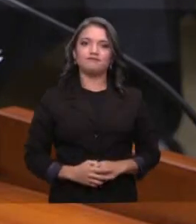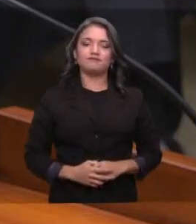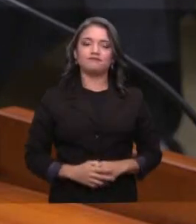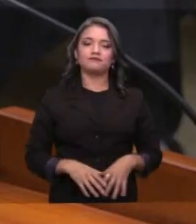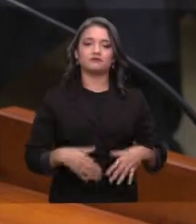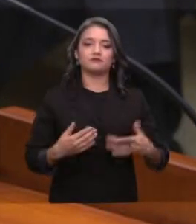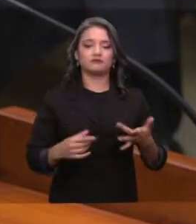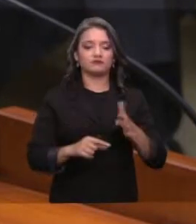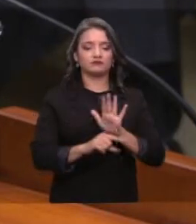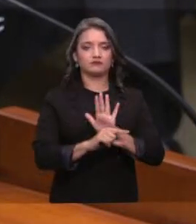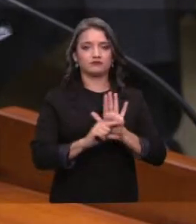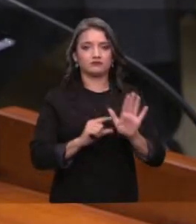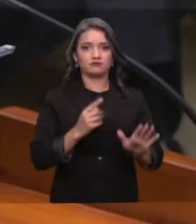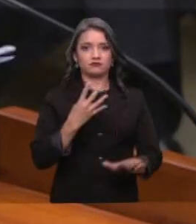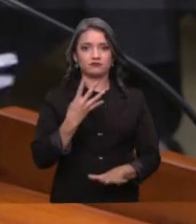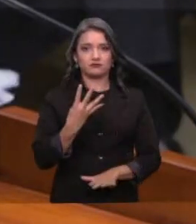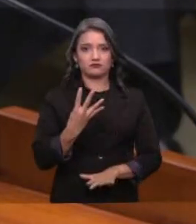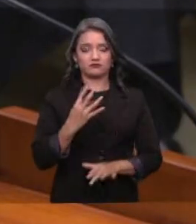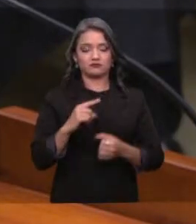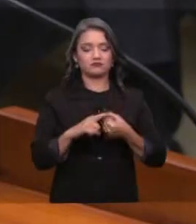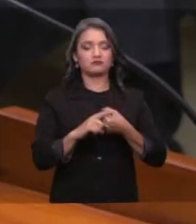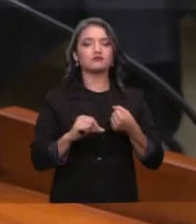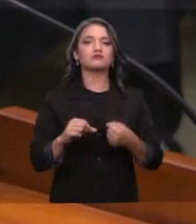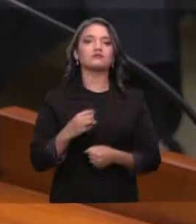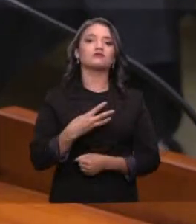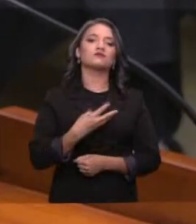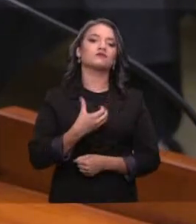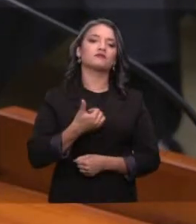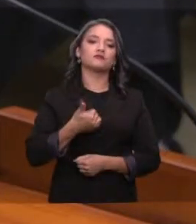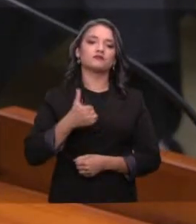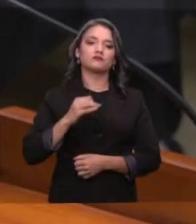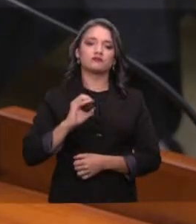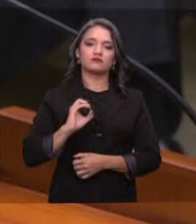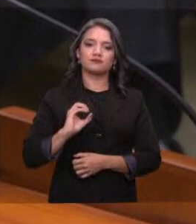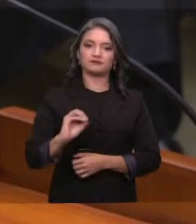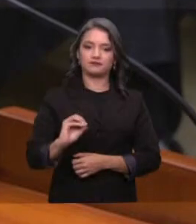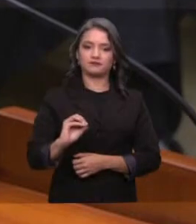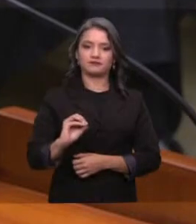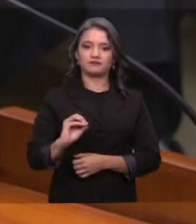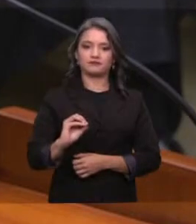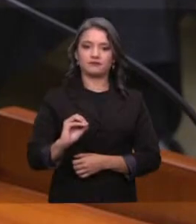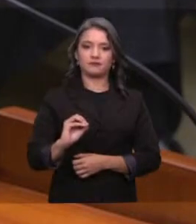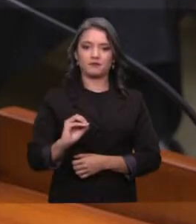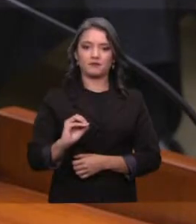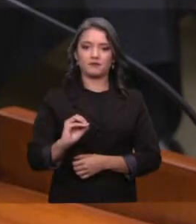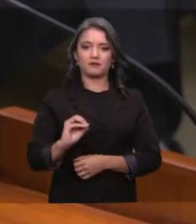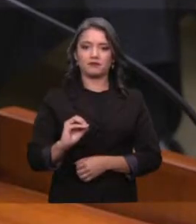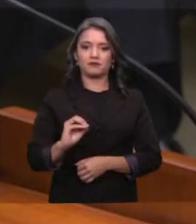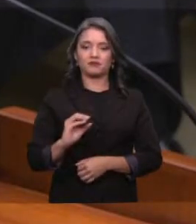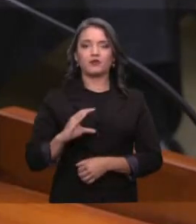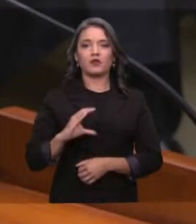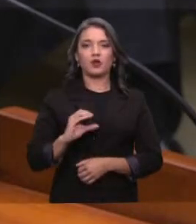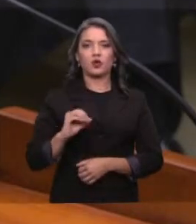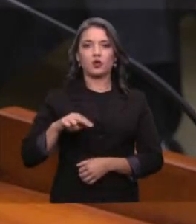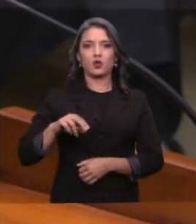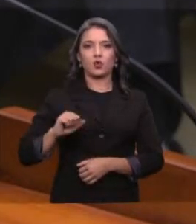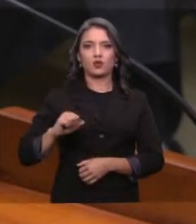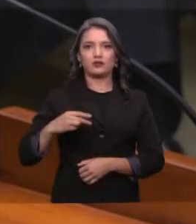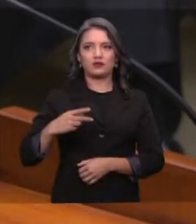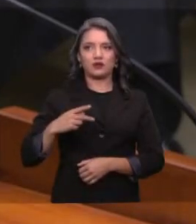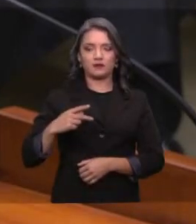artigo 310, que foi o último arguído como inconstitucional pela CONAMP,